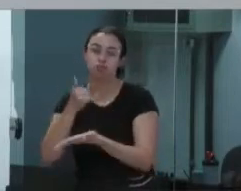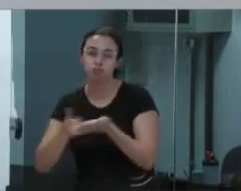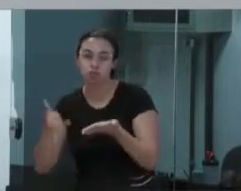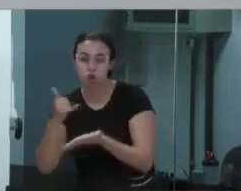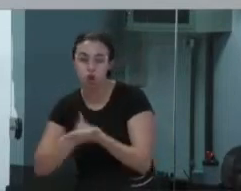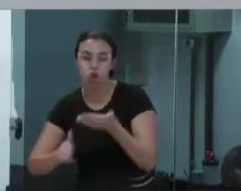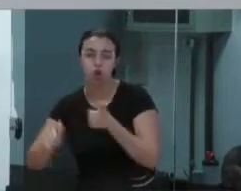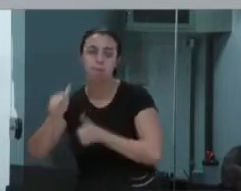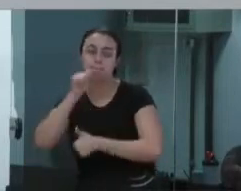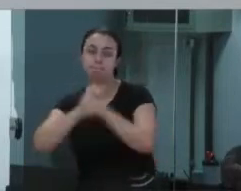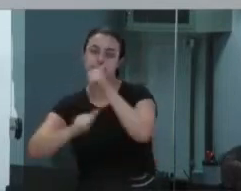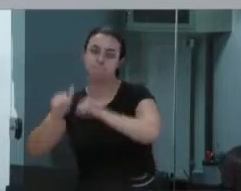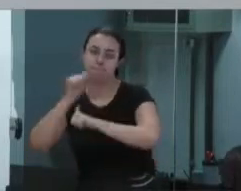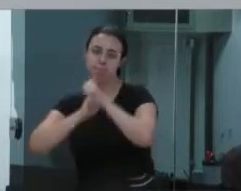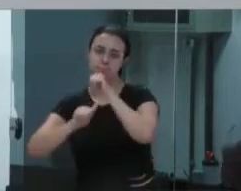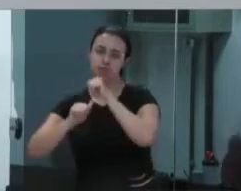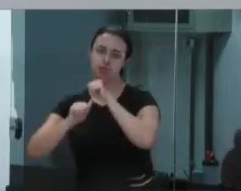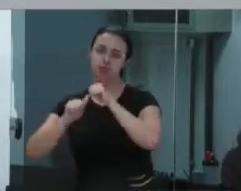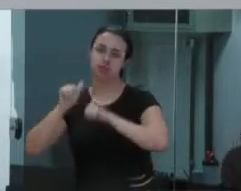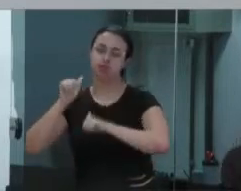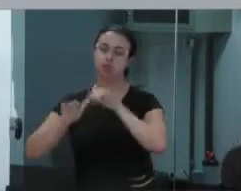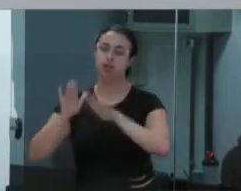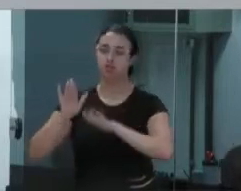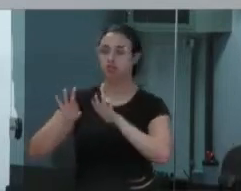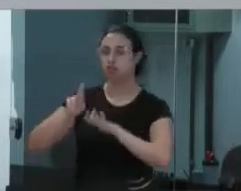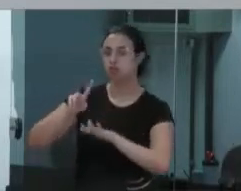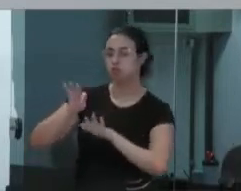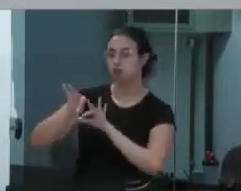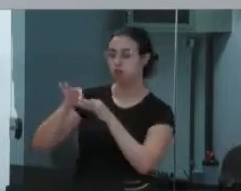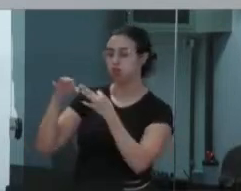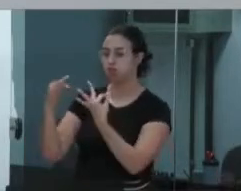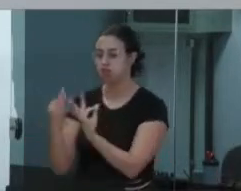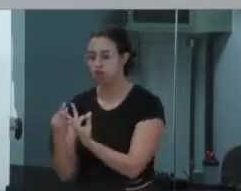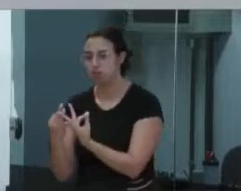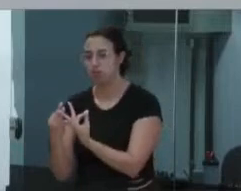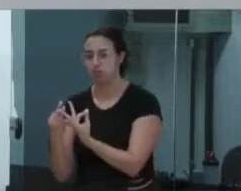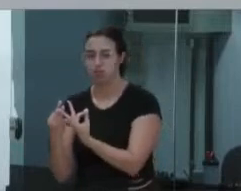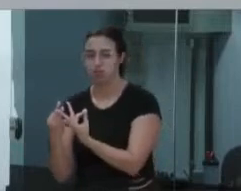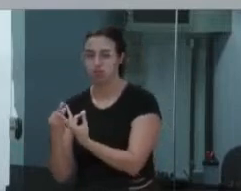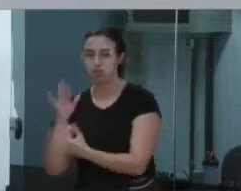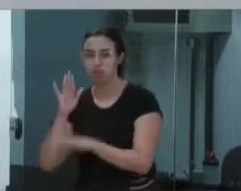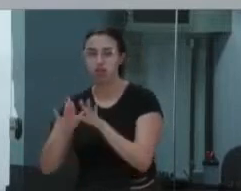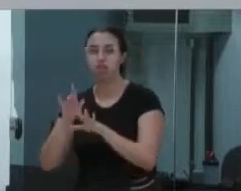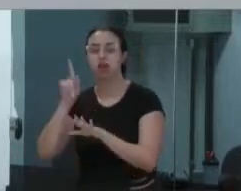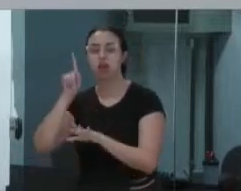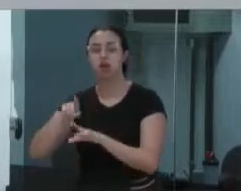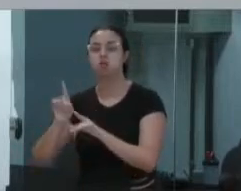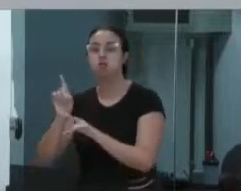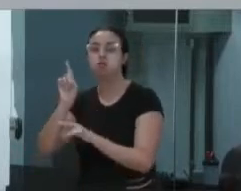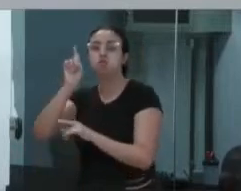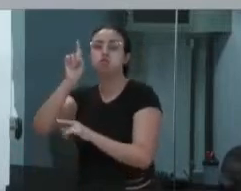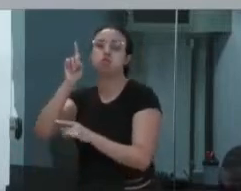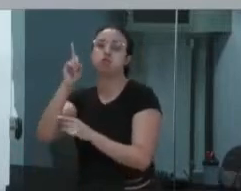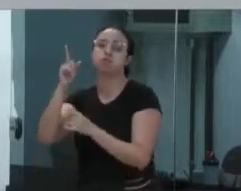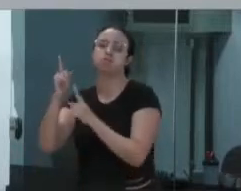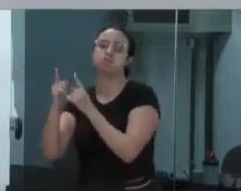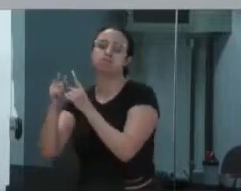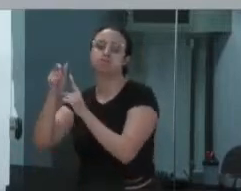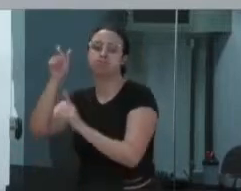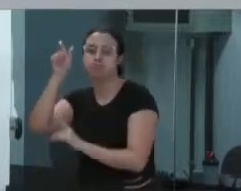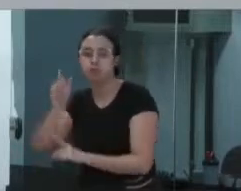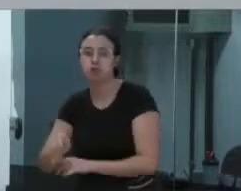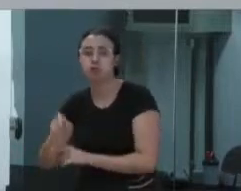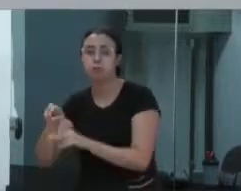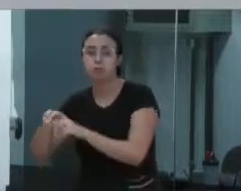drogas. Então, às vezes, nem são famílias que não têm moradia, mas que romperam seus vínculos com as suas famílias em função do vício. Né?